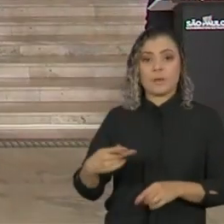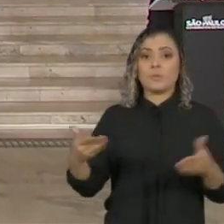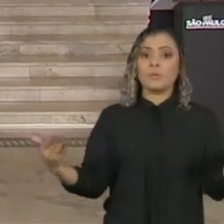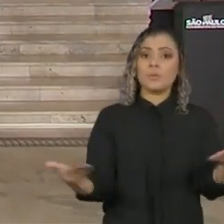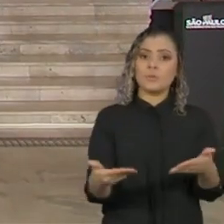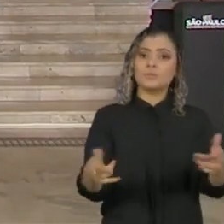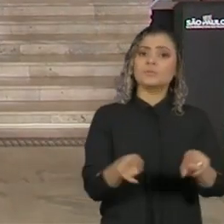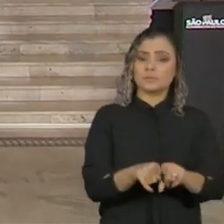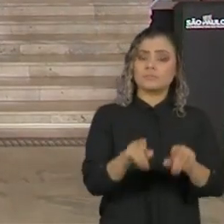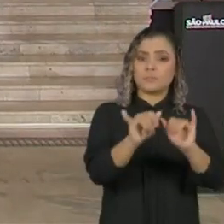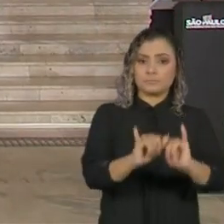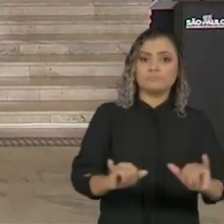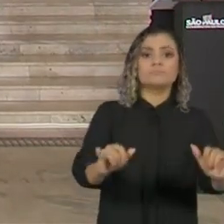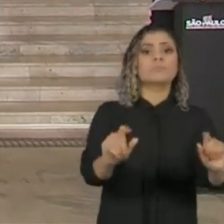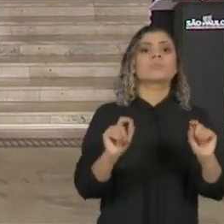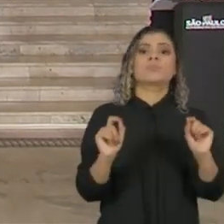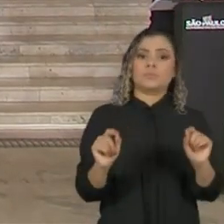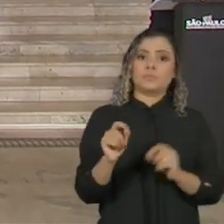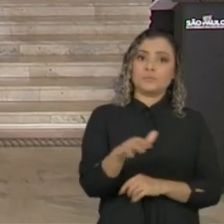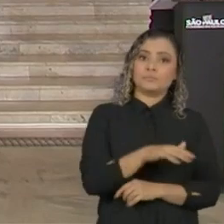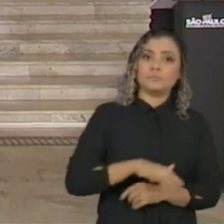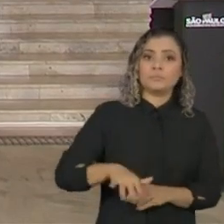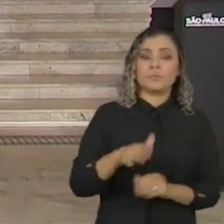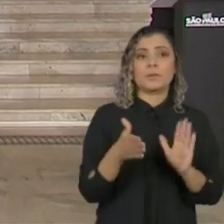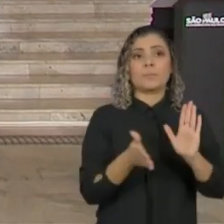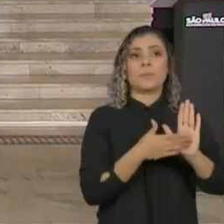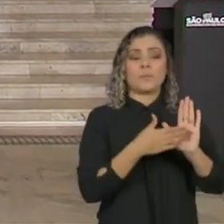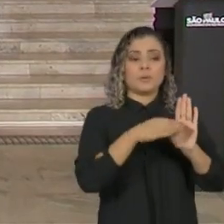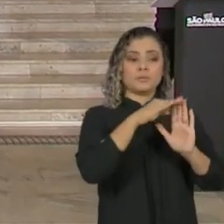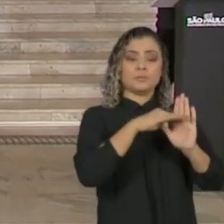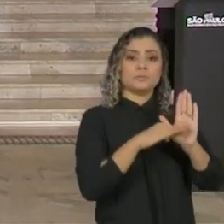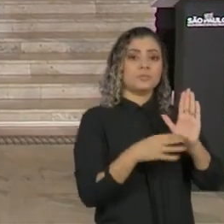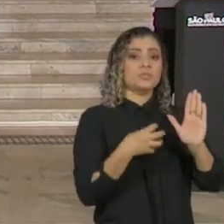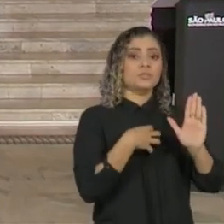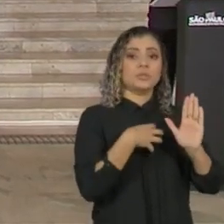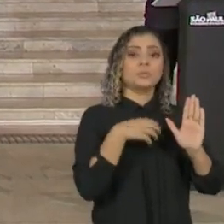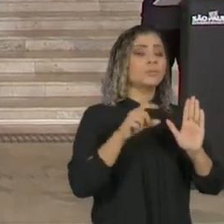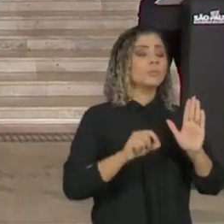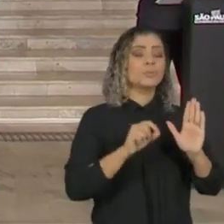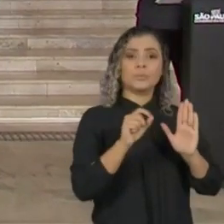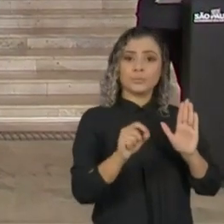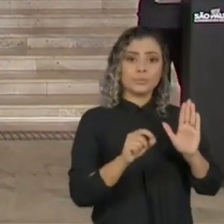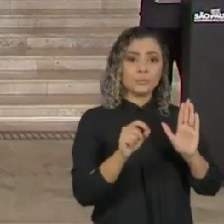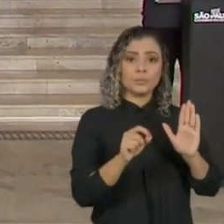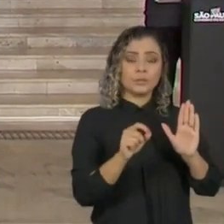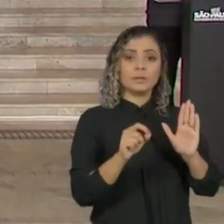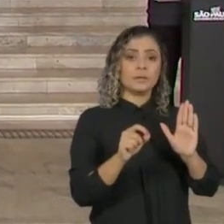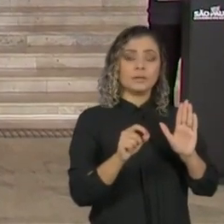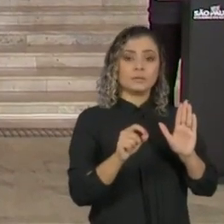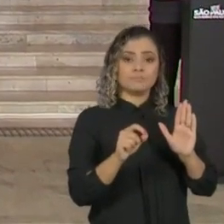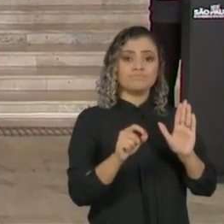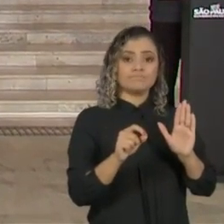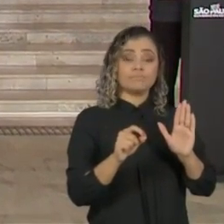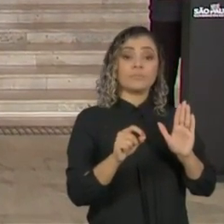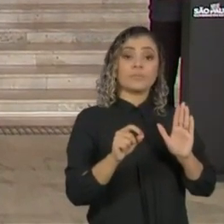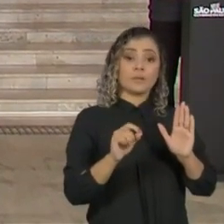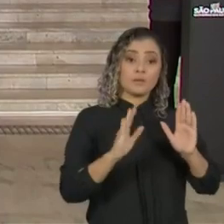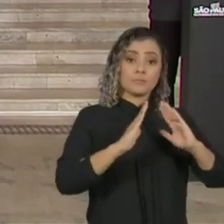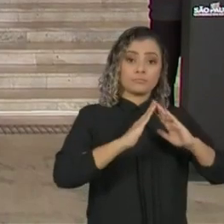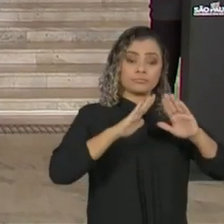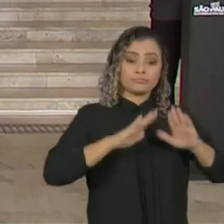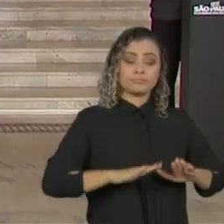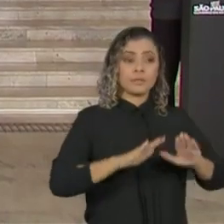deverá ser anunciada a nova proporção da aderência à quarentena